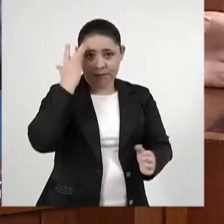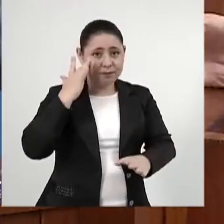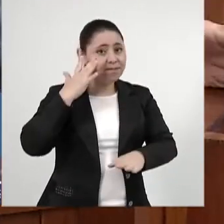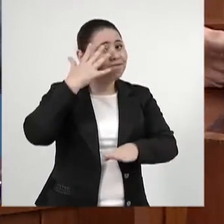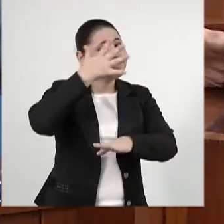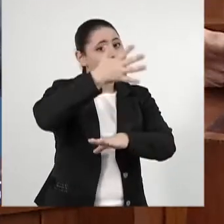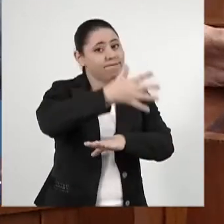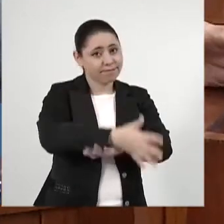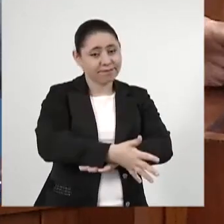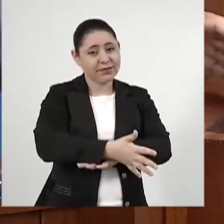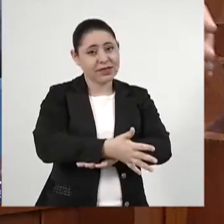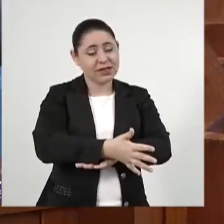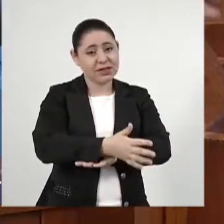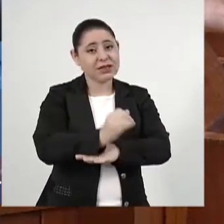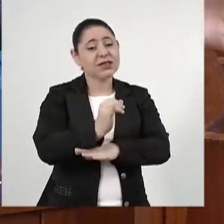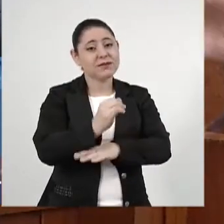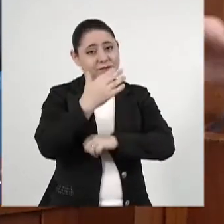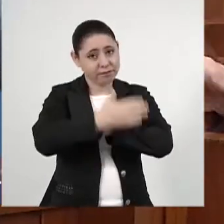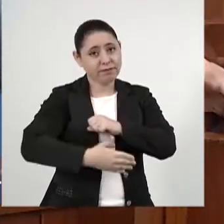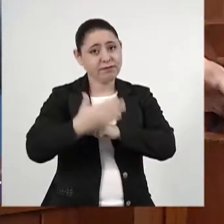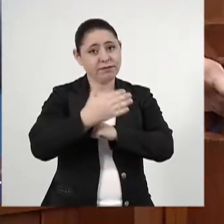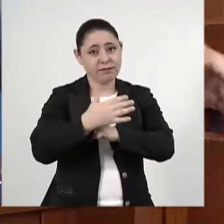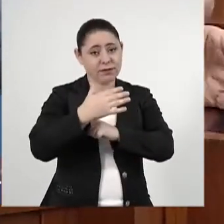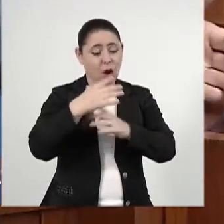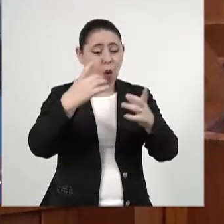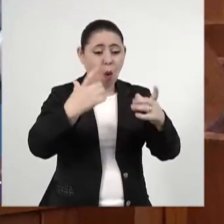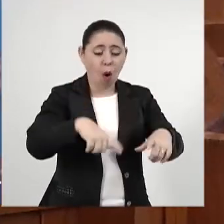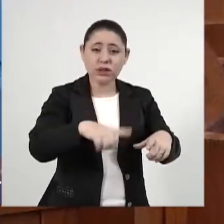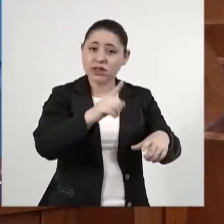está defendendo para entregar a cesta básica onde está os invasores,